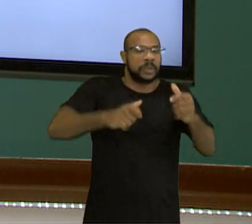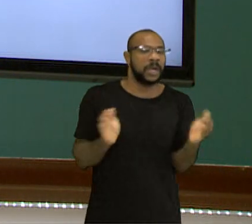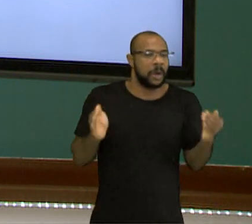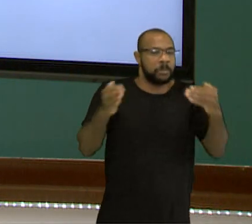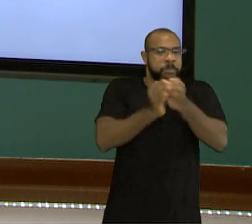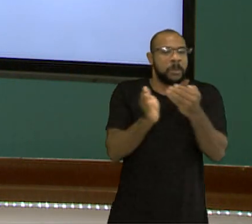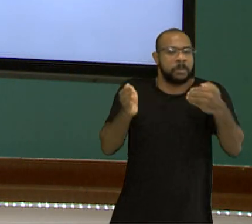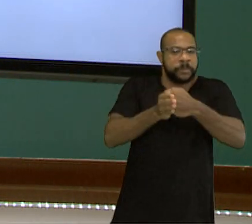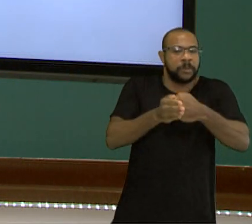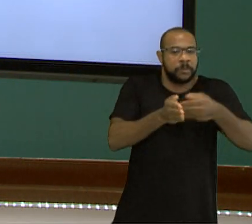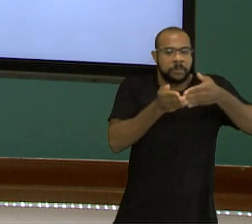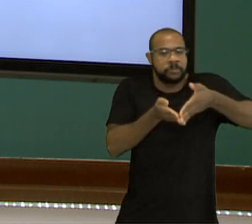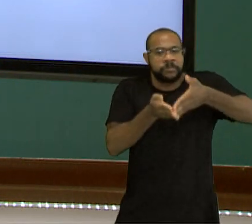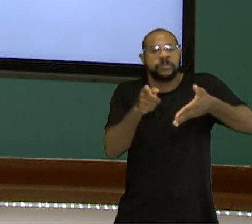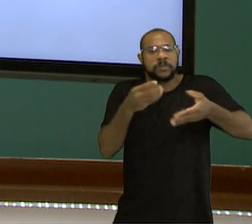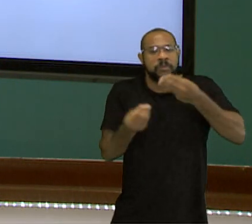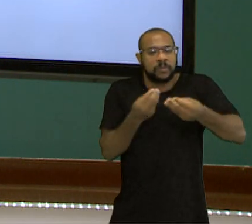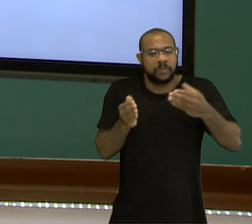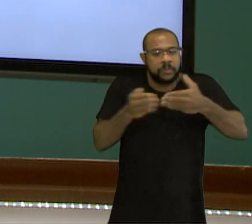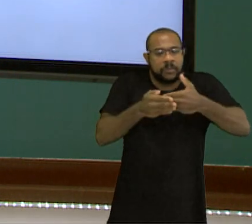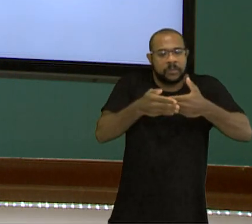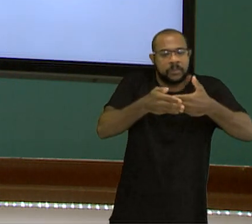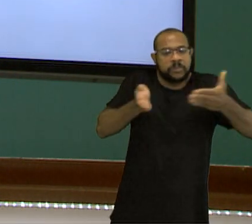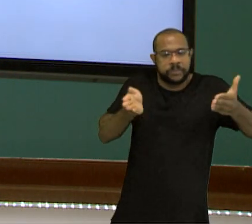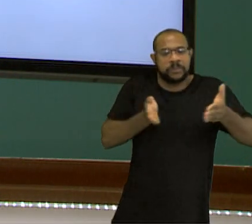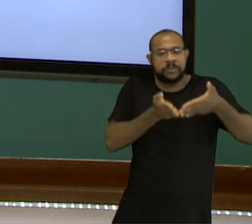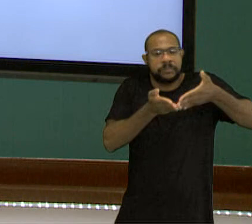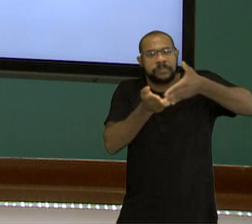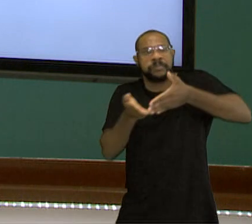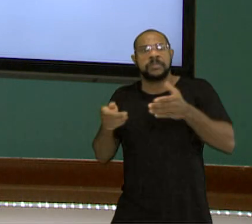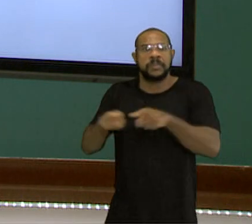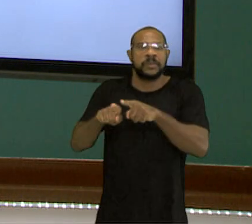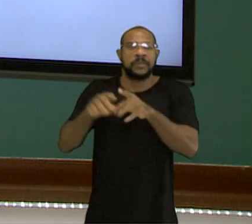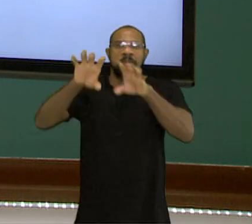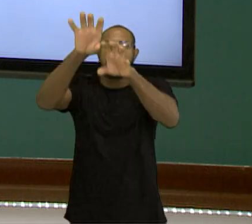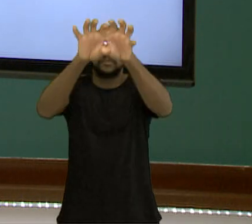estavam localizados em regiões da África